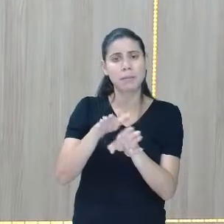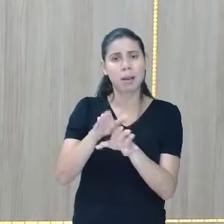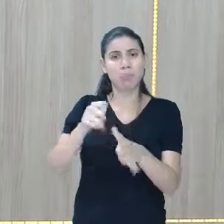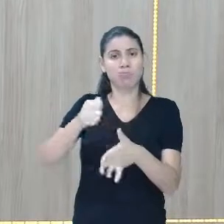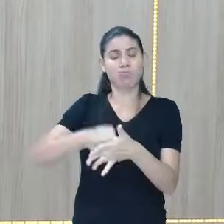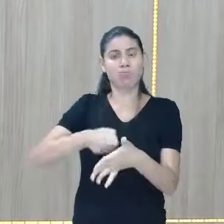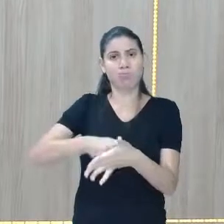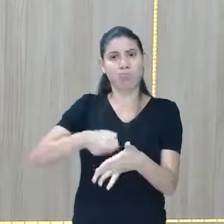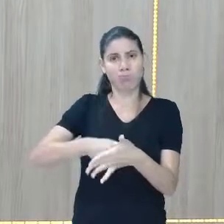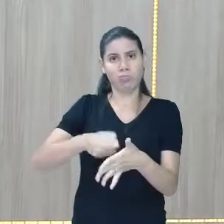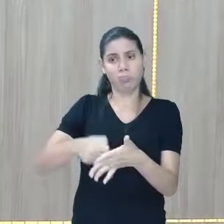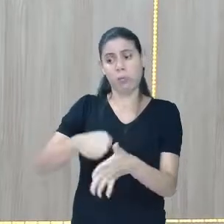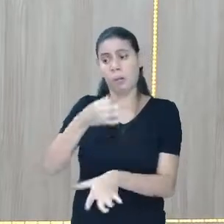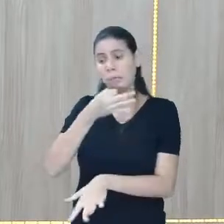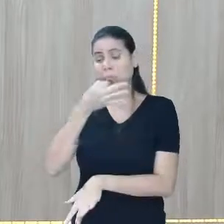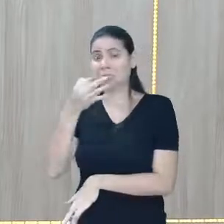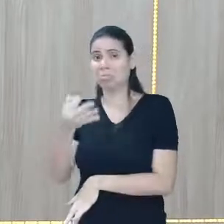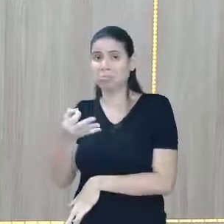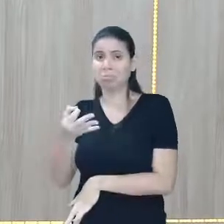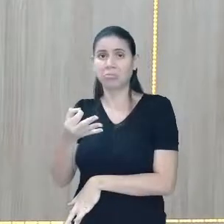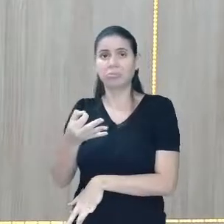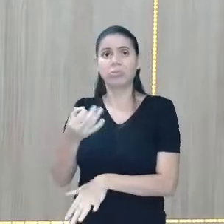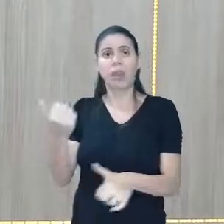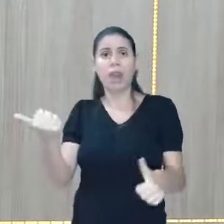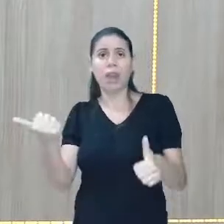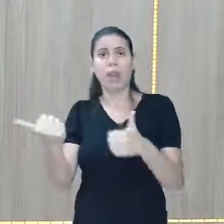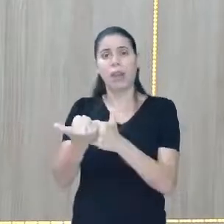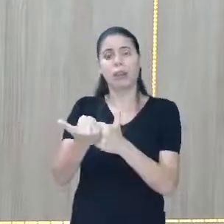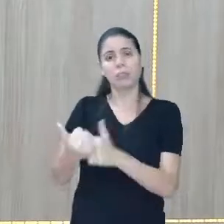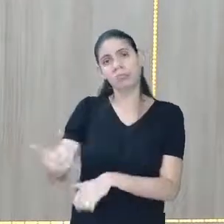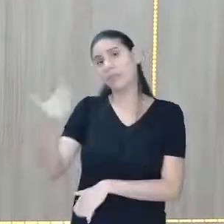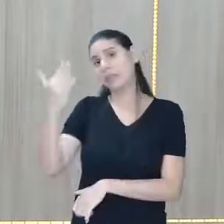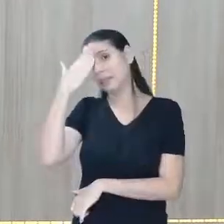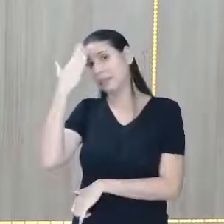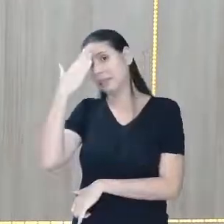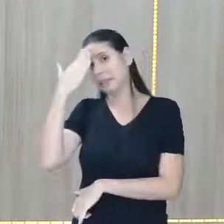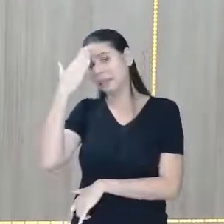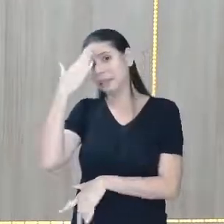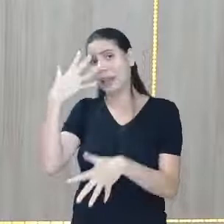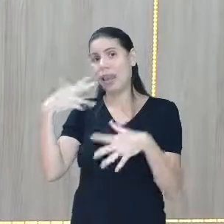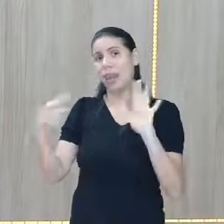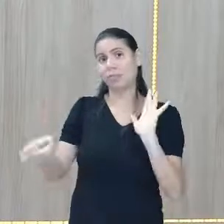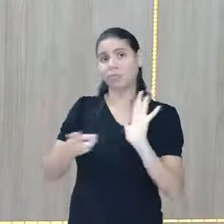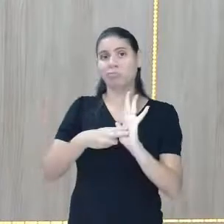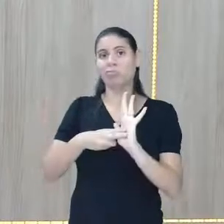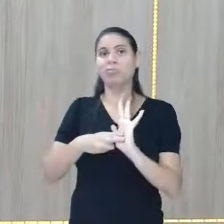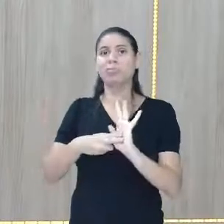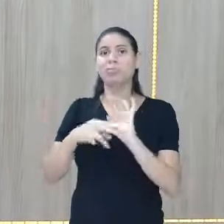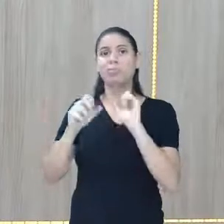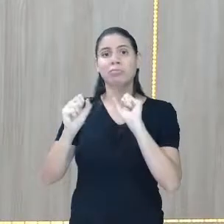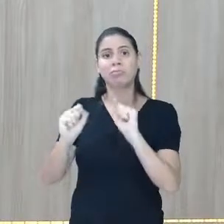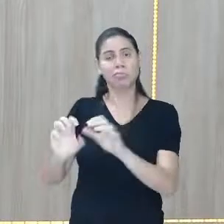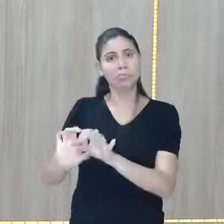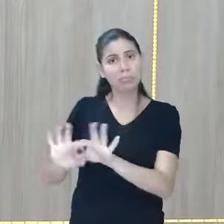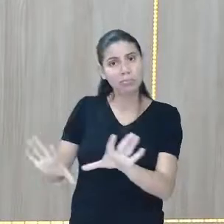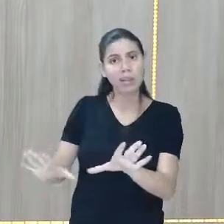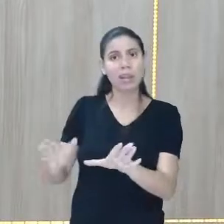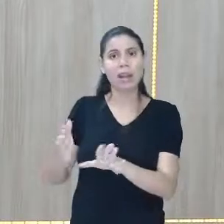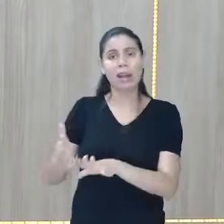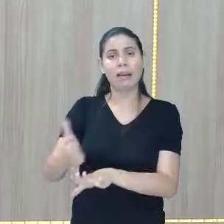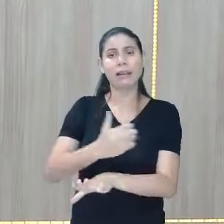resistir, sugerir, apoiar, entender, admitir, permitir,